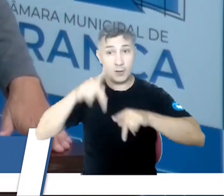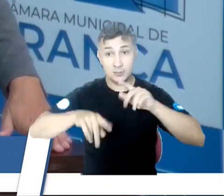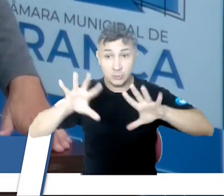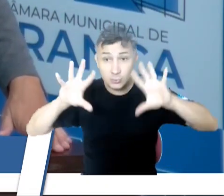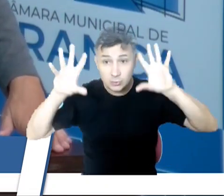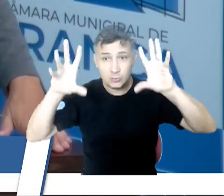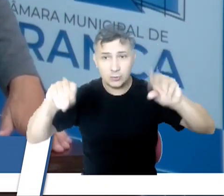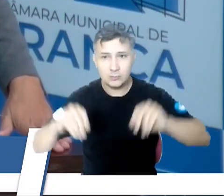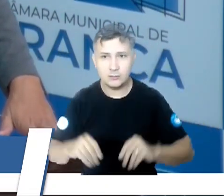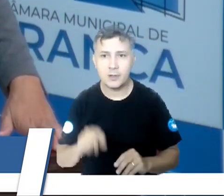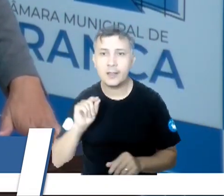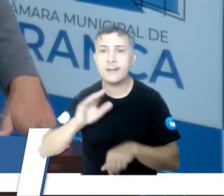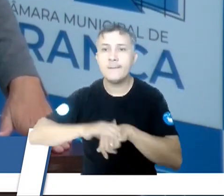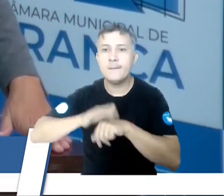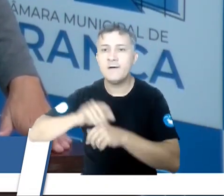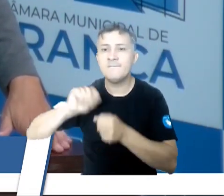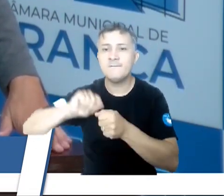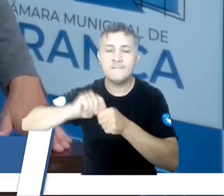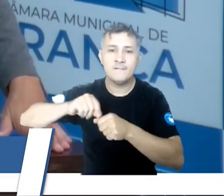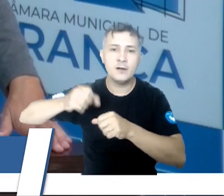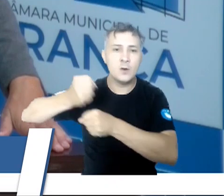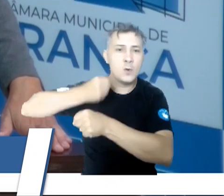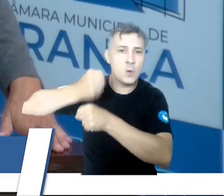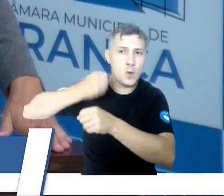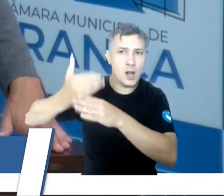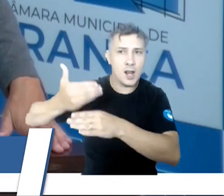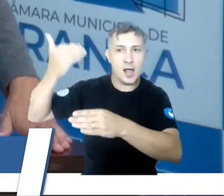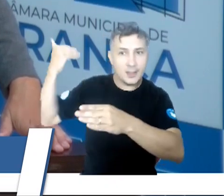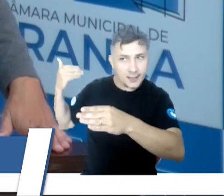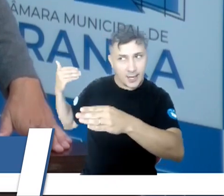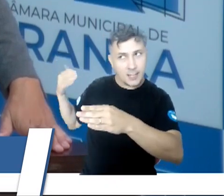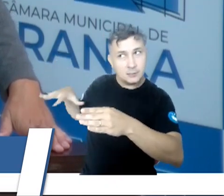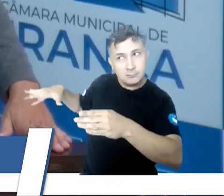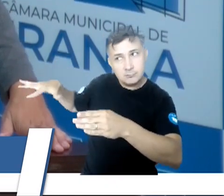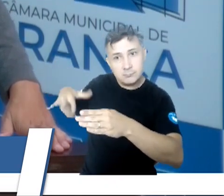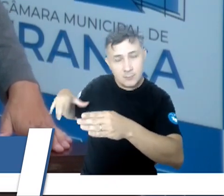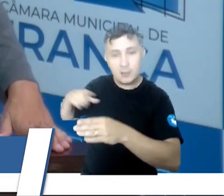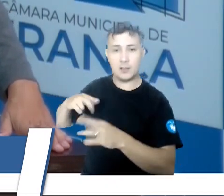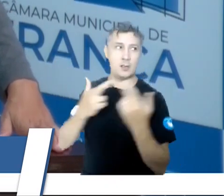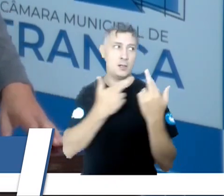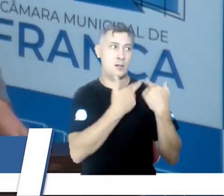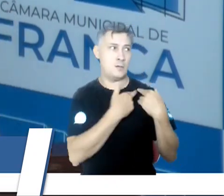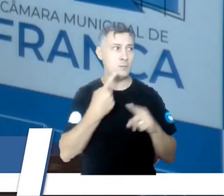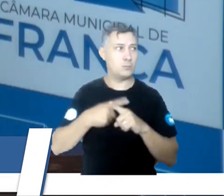quem fez o loteamento lá atrás... Ele tem responsabilidade porque ele foi